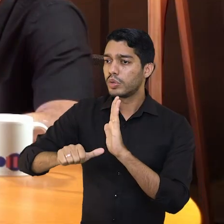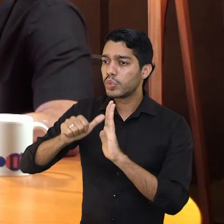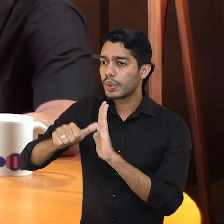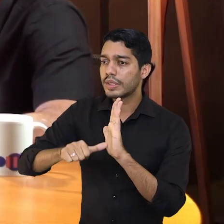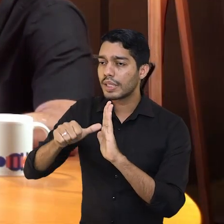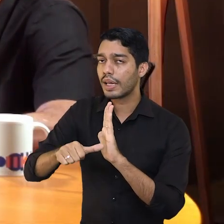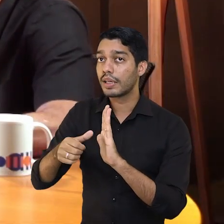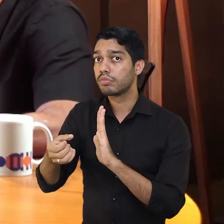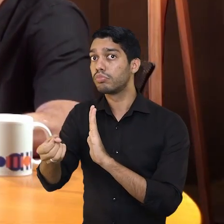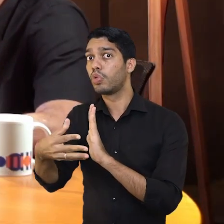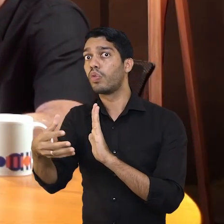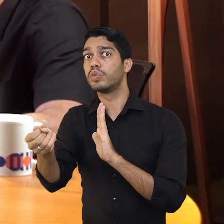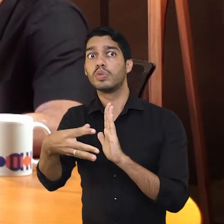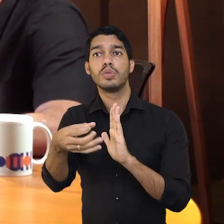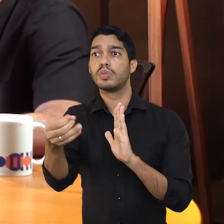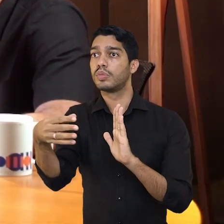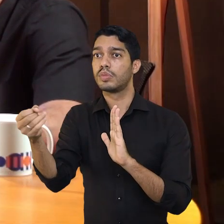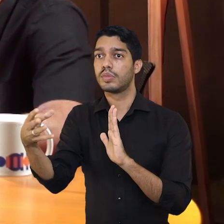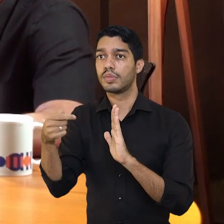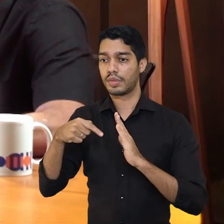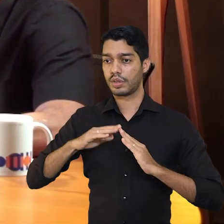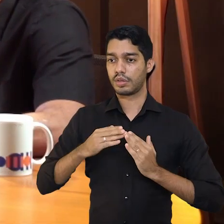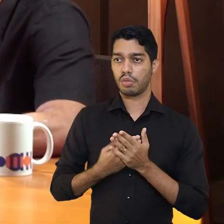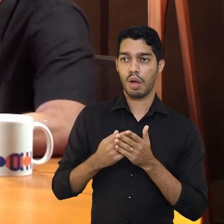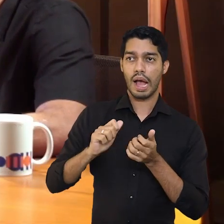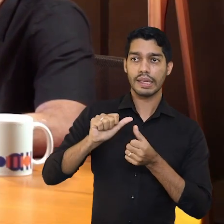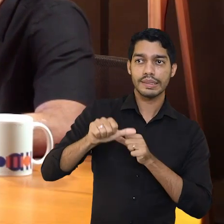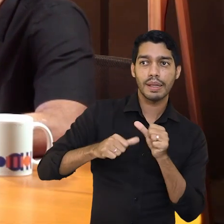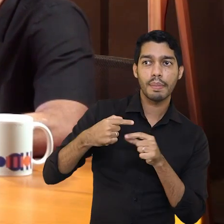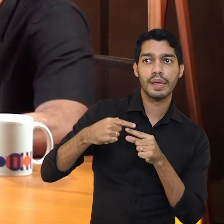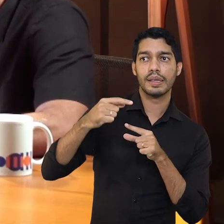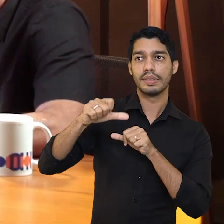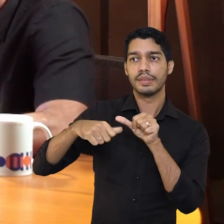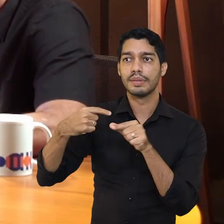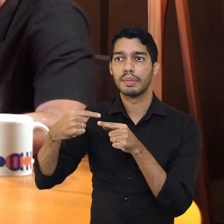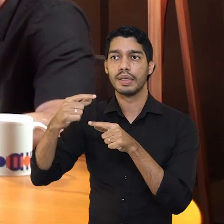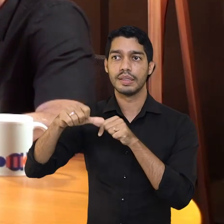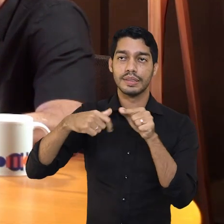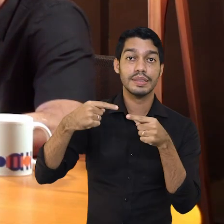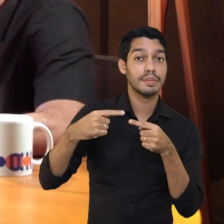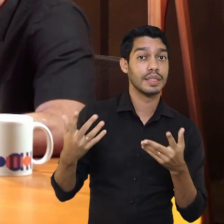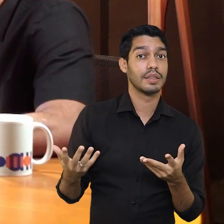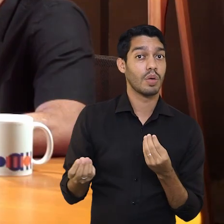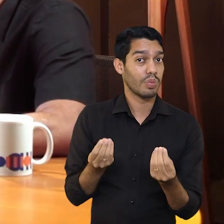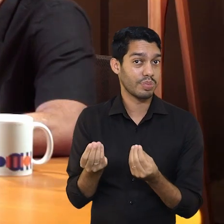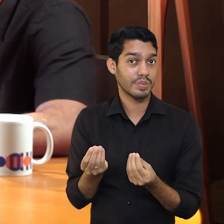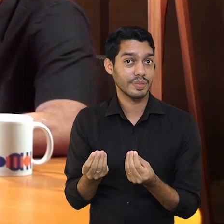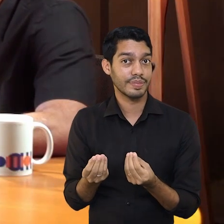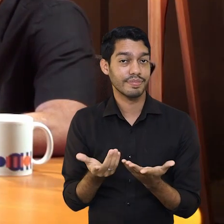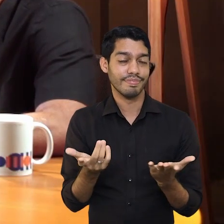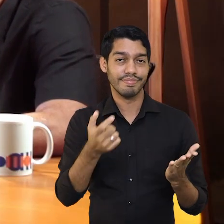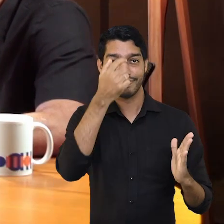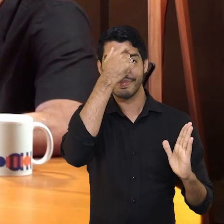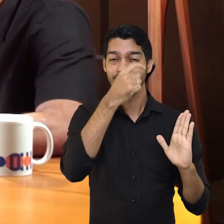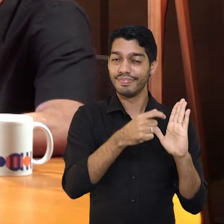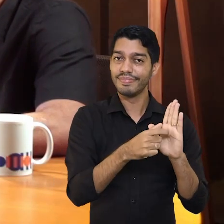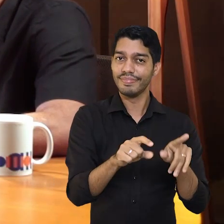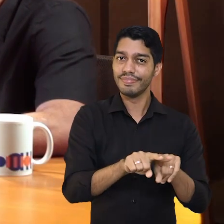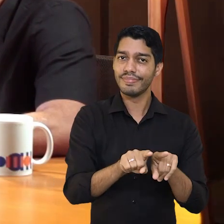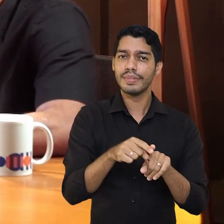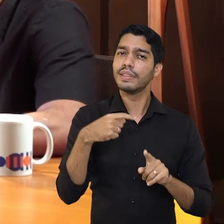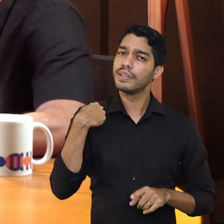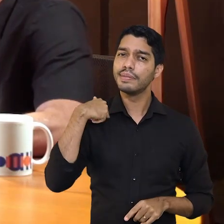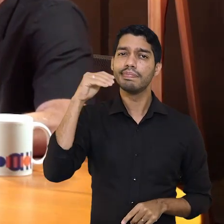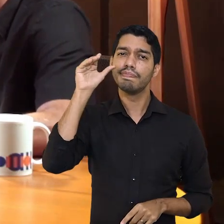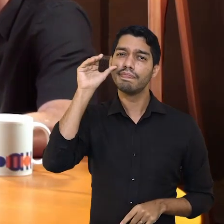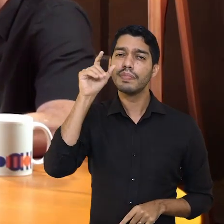em relação às mudanças que estão cada vez mais rápidas no mundo, né? Inclusive inteligência artificial. Aí eu fiquei